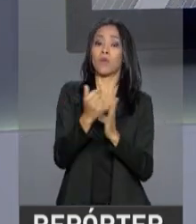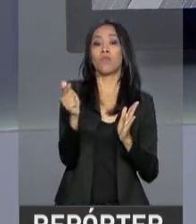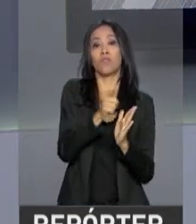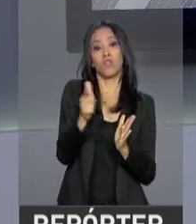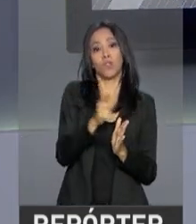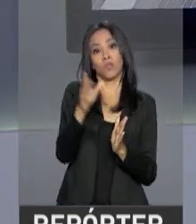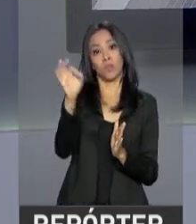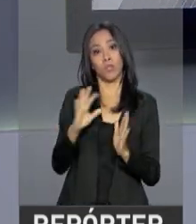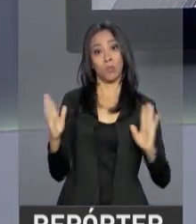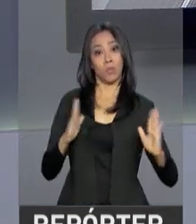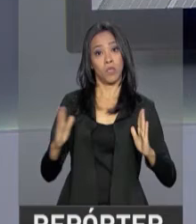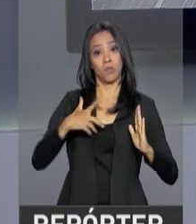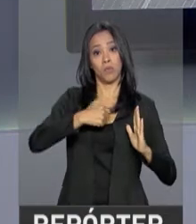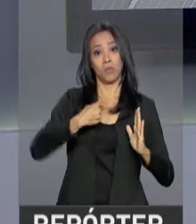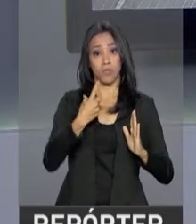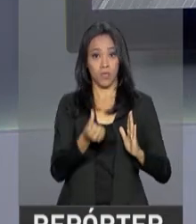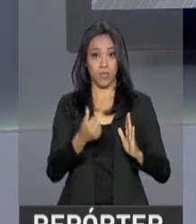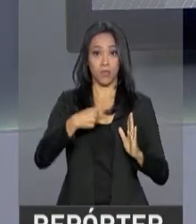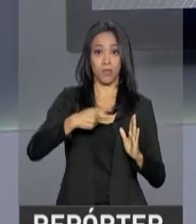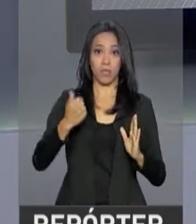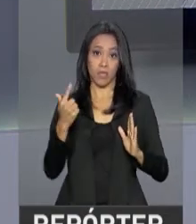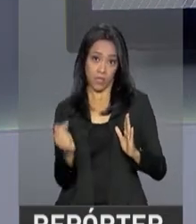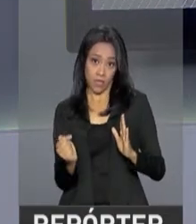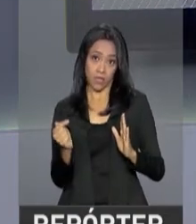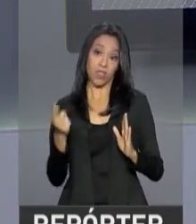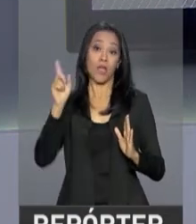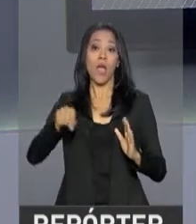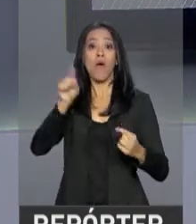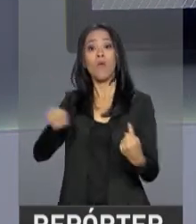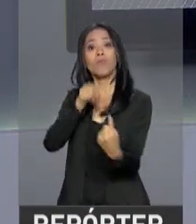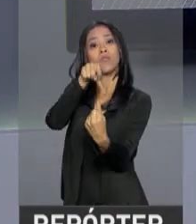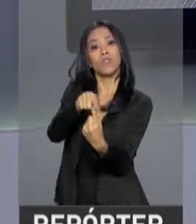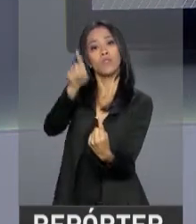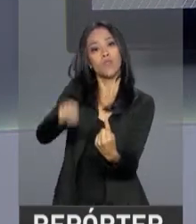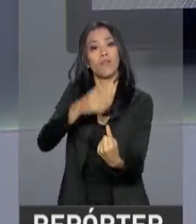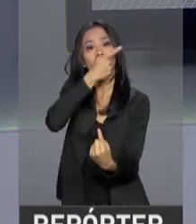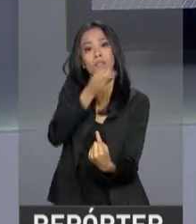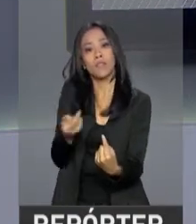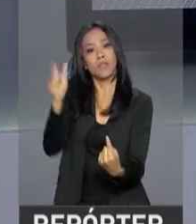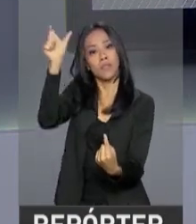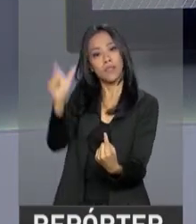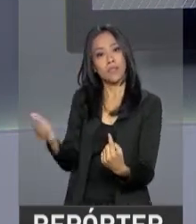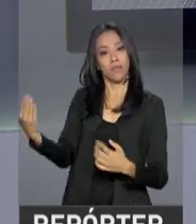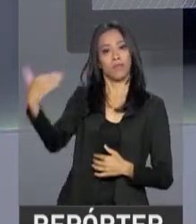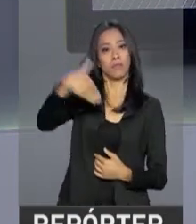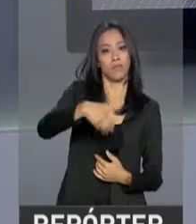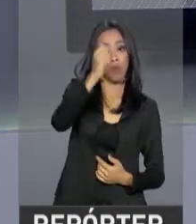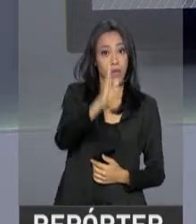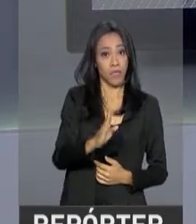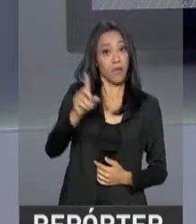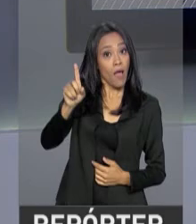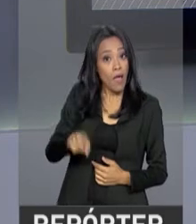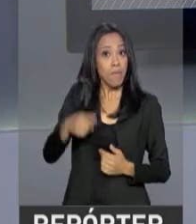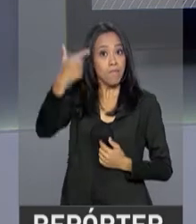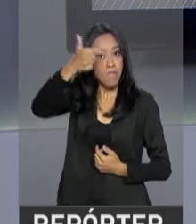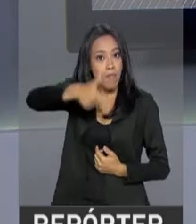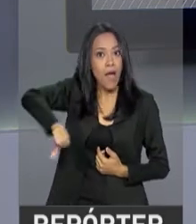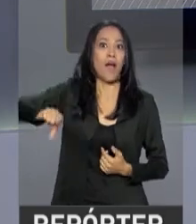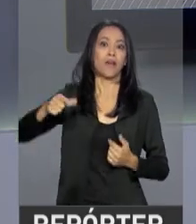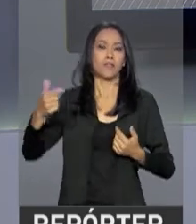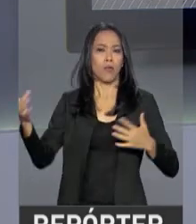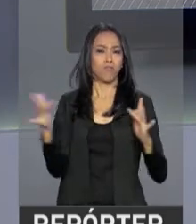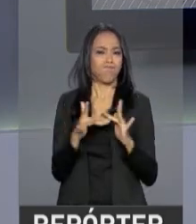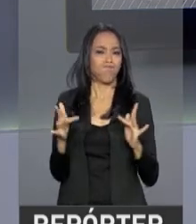entre 2016 e 2017 e um dos objetivos da visita do presidente chileno brasil em ampliar ainda mais os